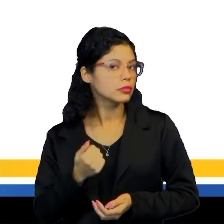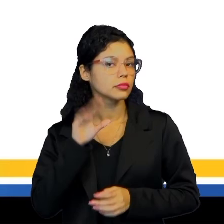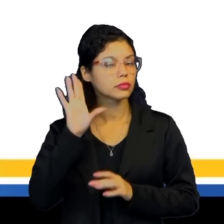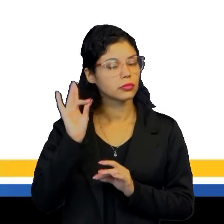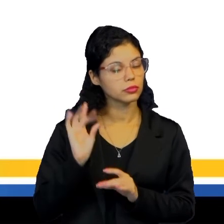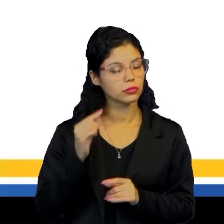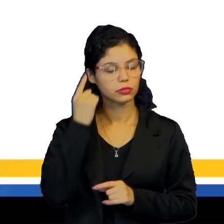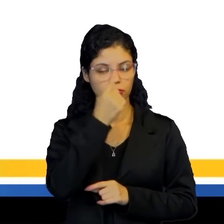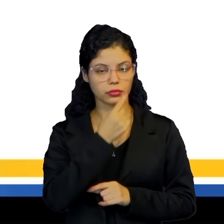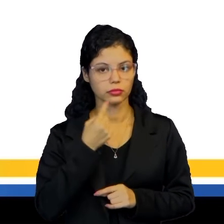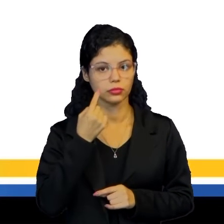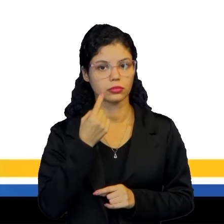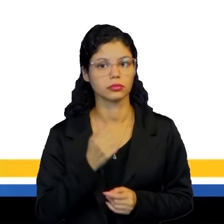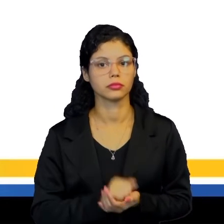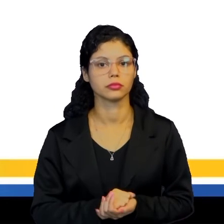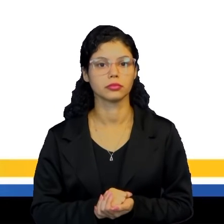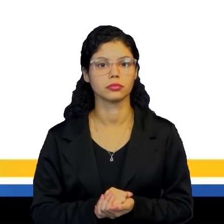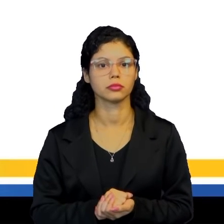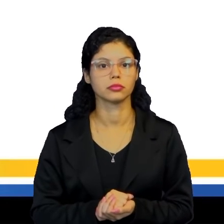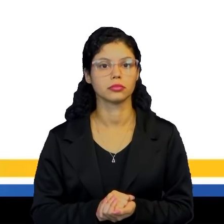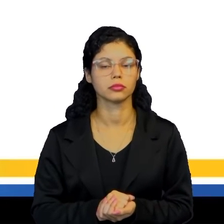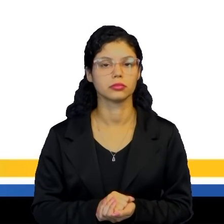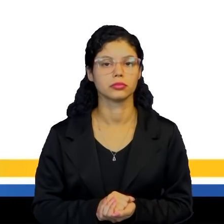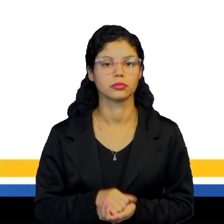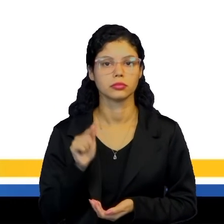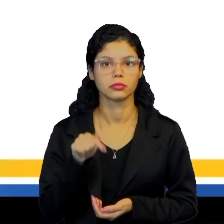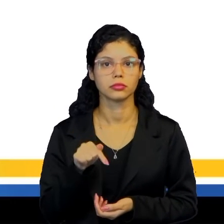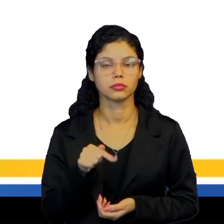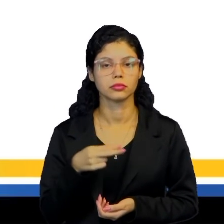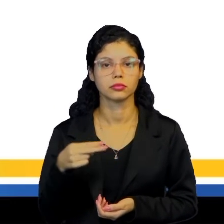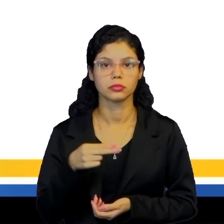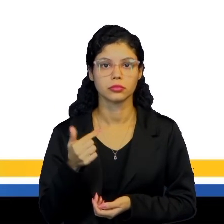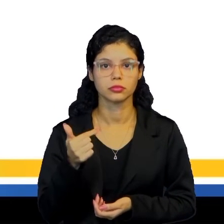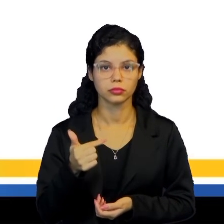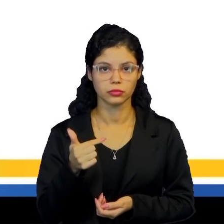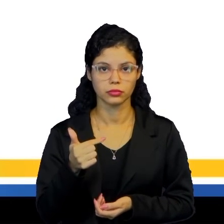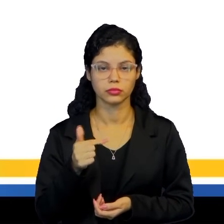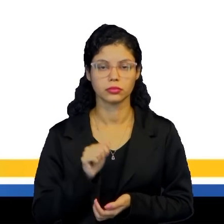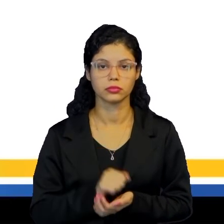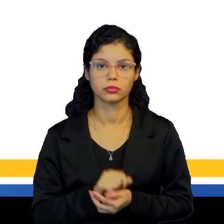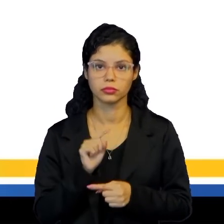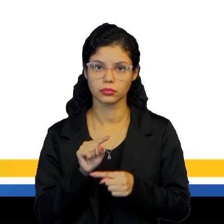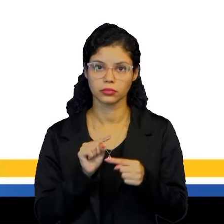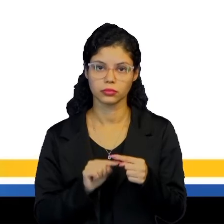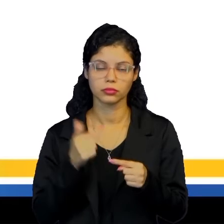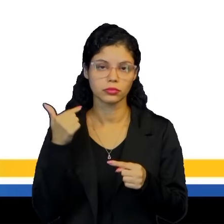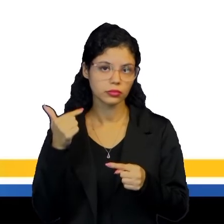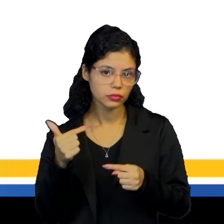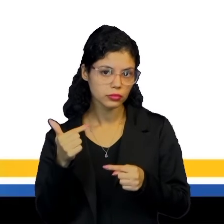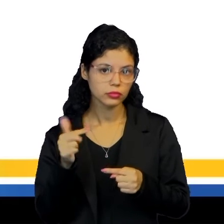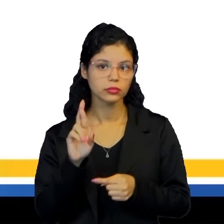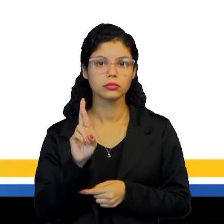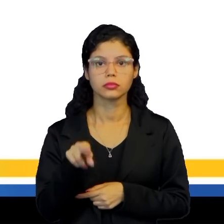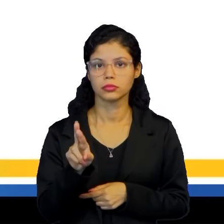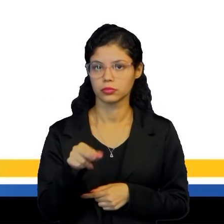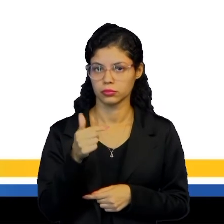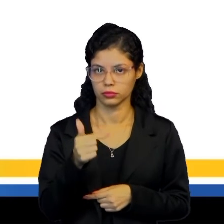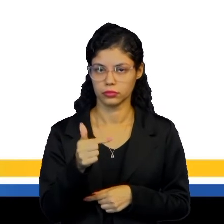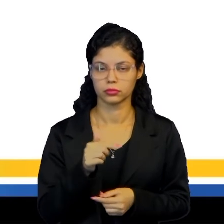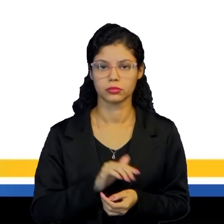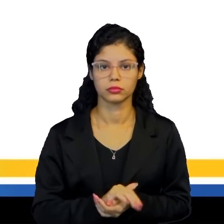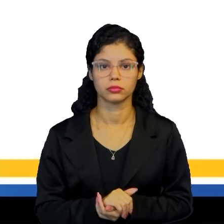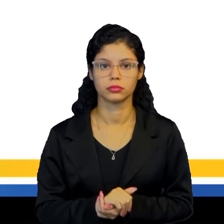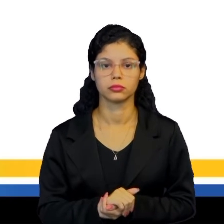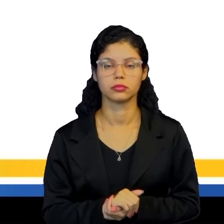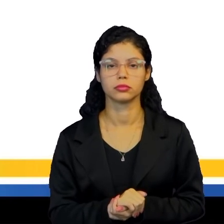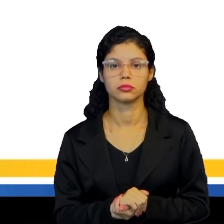a cada hora é 1 hora. O Q? Divide-se em 2. Então a minha razão aí é